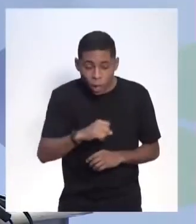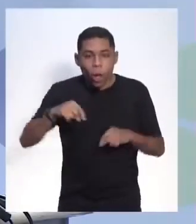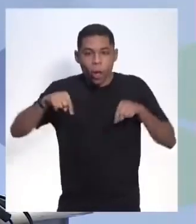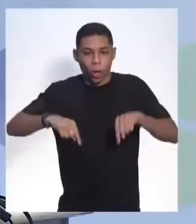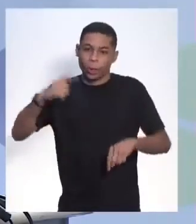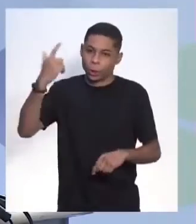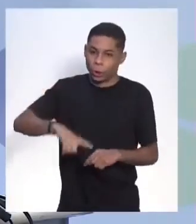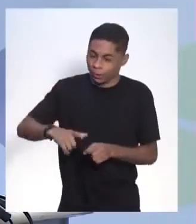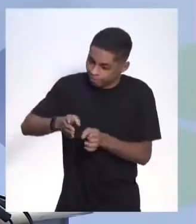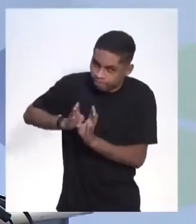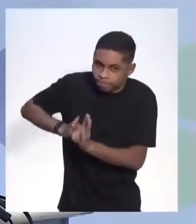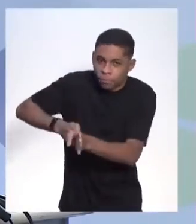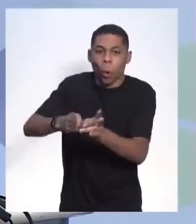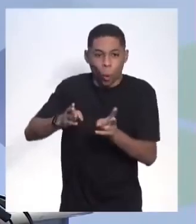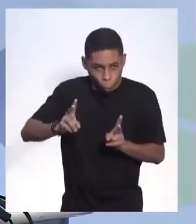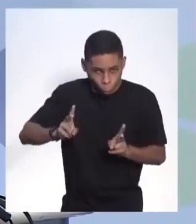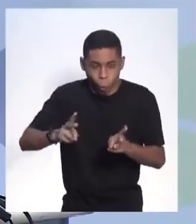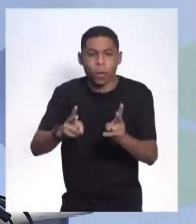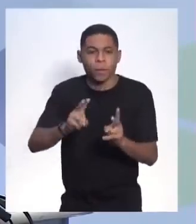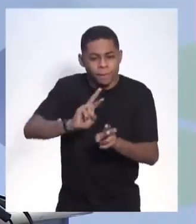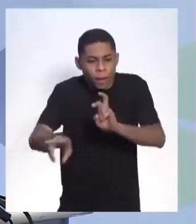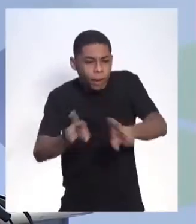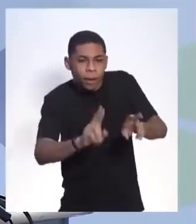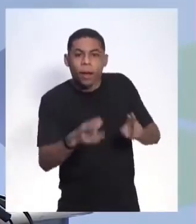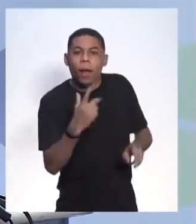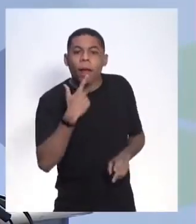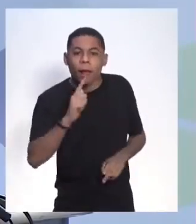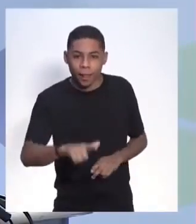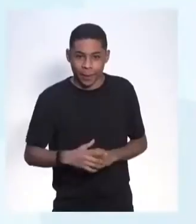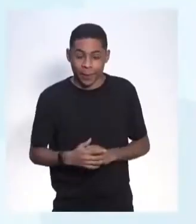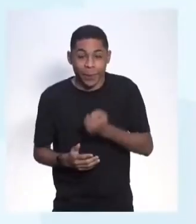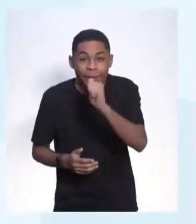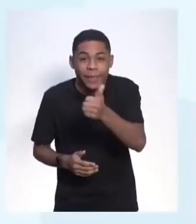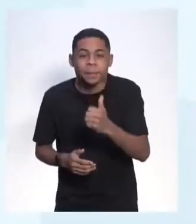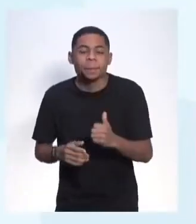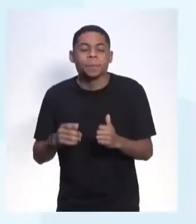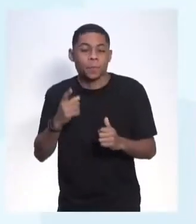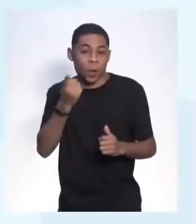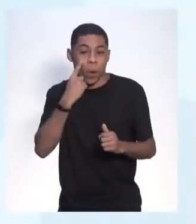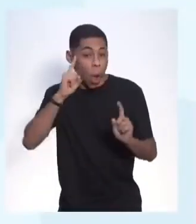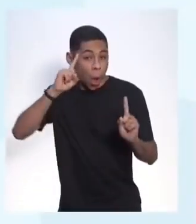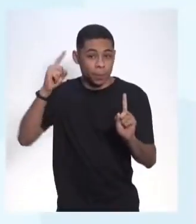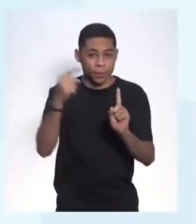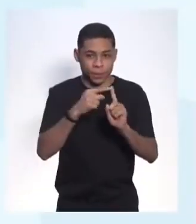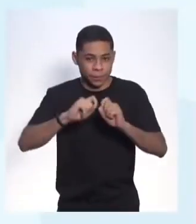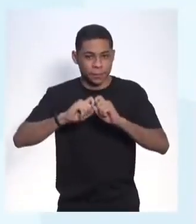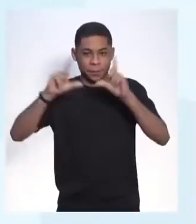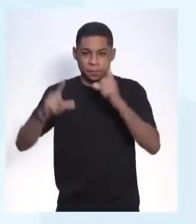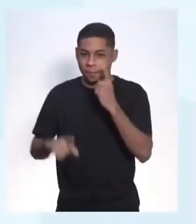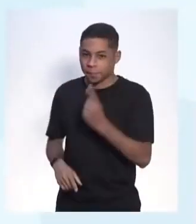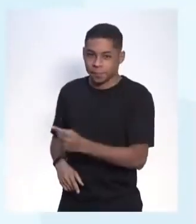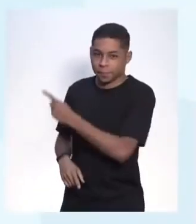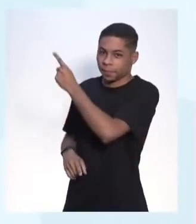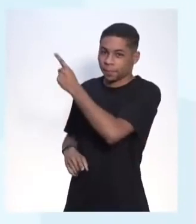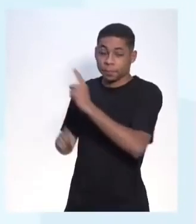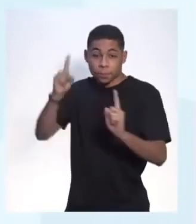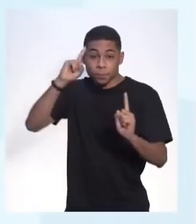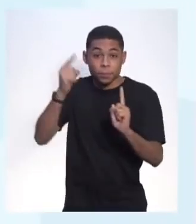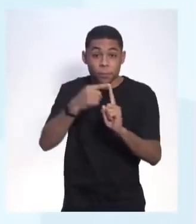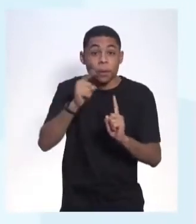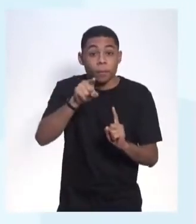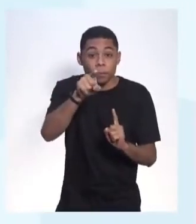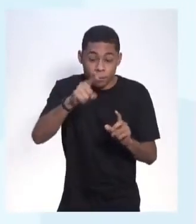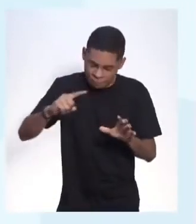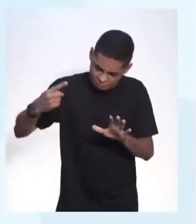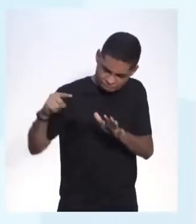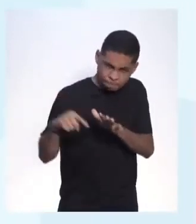na sequência das variações linguísticas. Objetivos na tela. Hoje, os objetivos: aprofundar-se